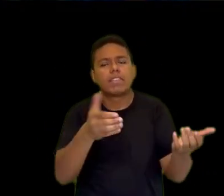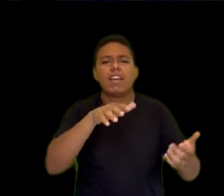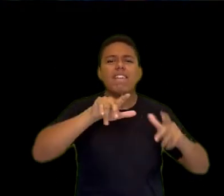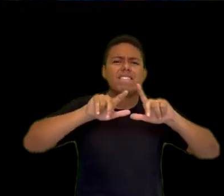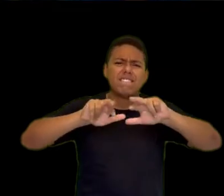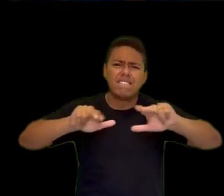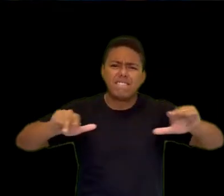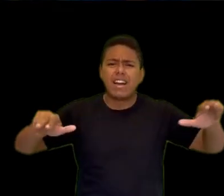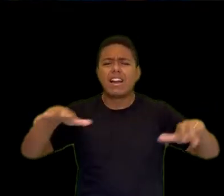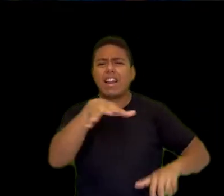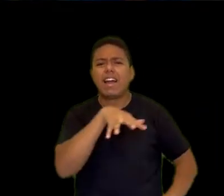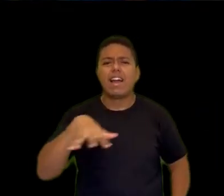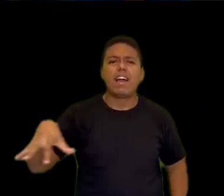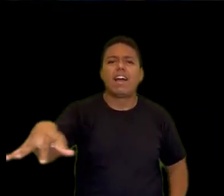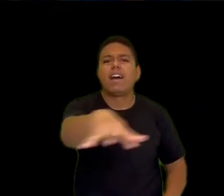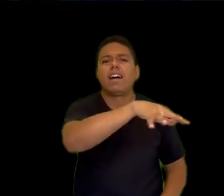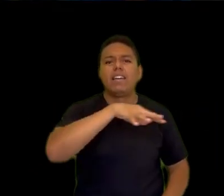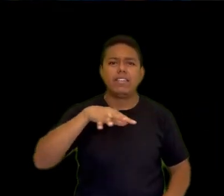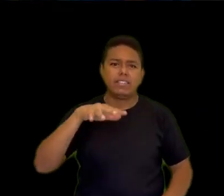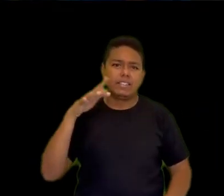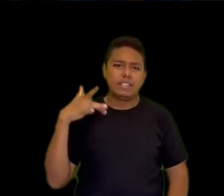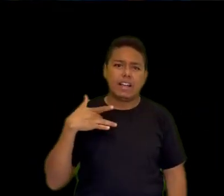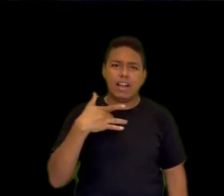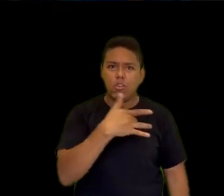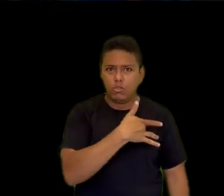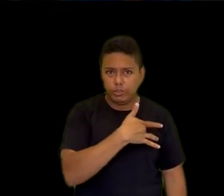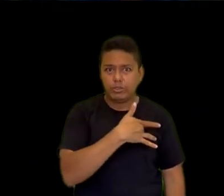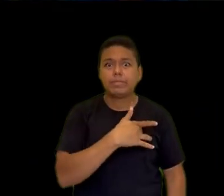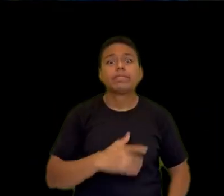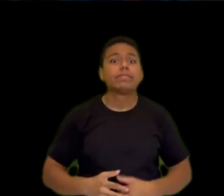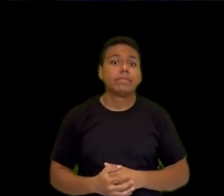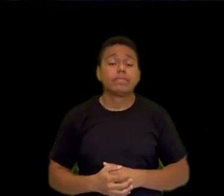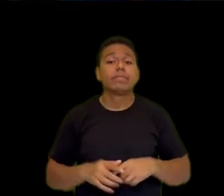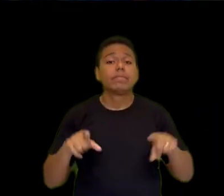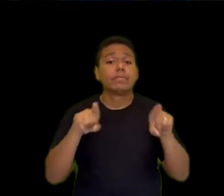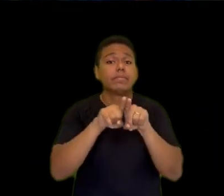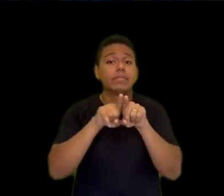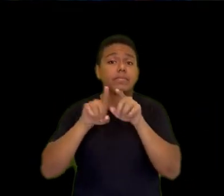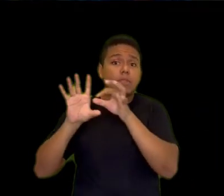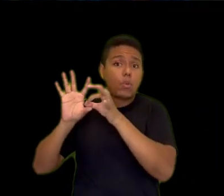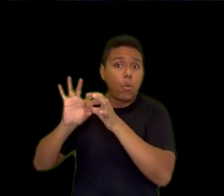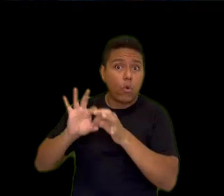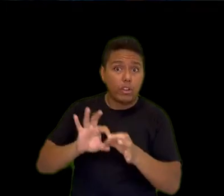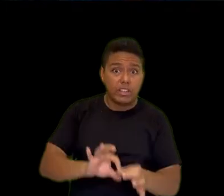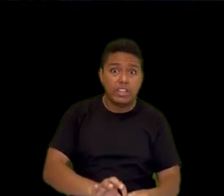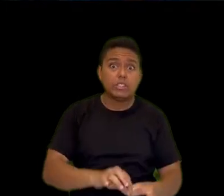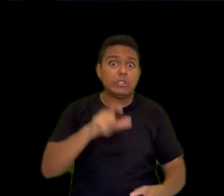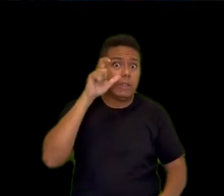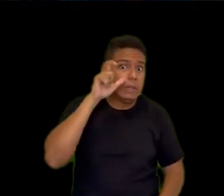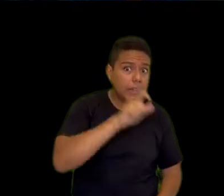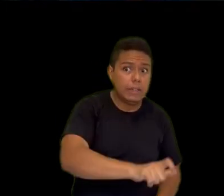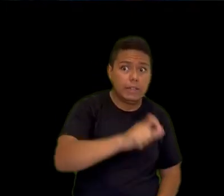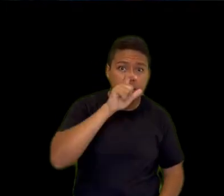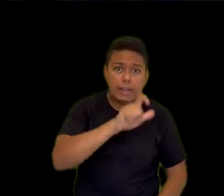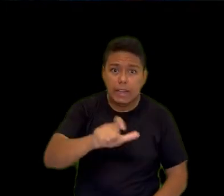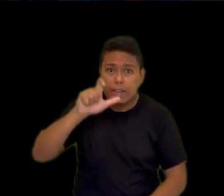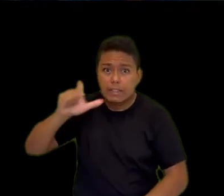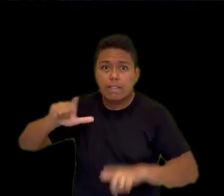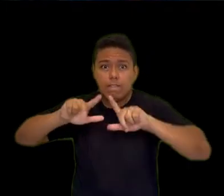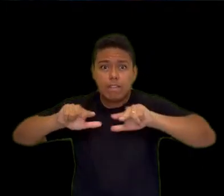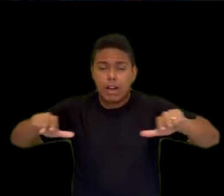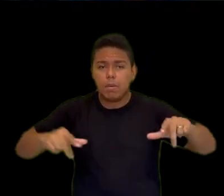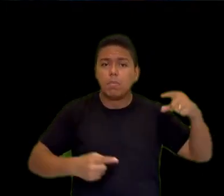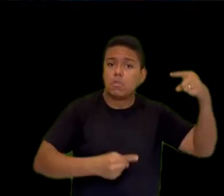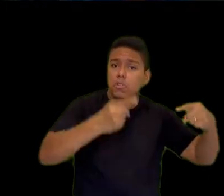Transita em contextos de distintos interesses, interesses políticos, econômicos, sociais, religiosos,